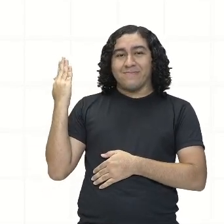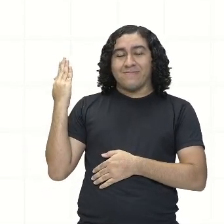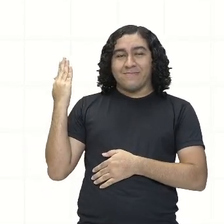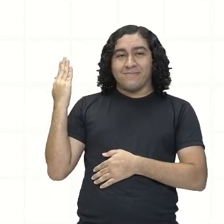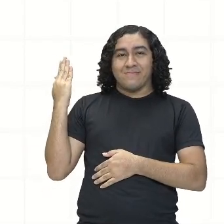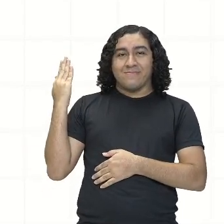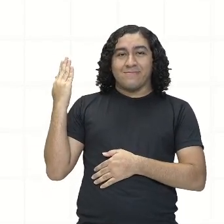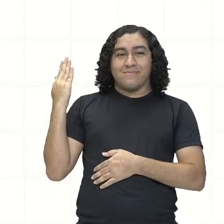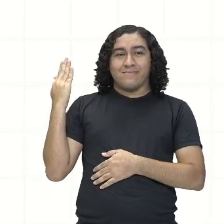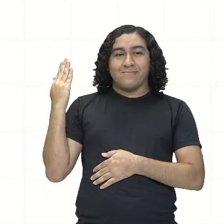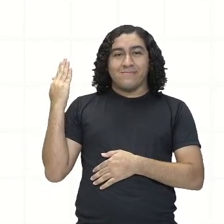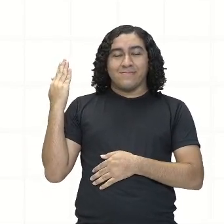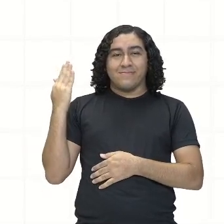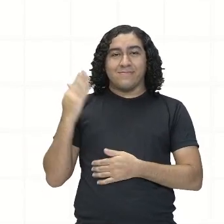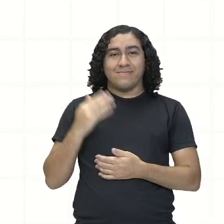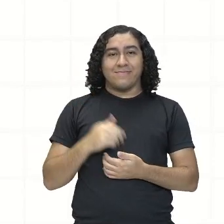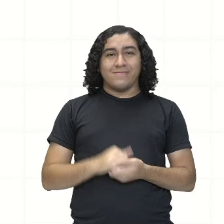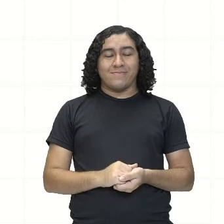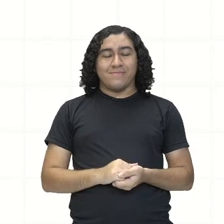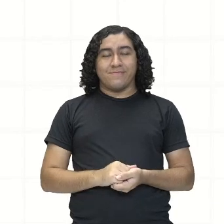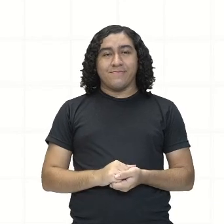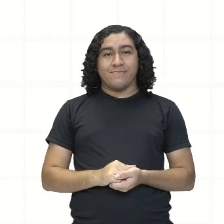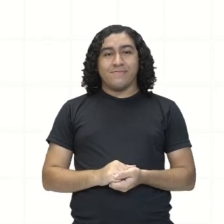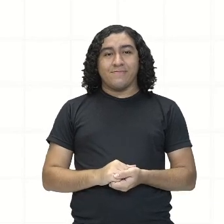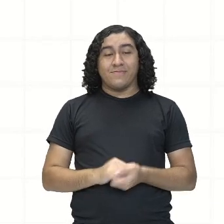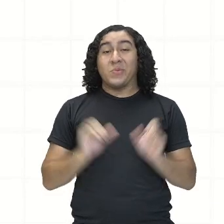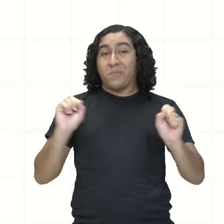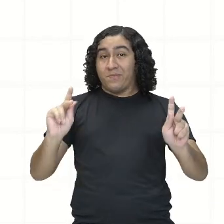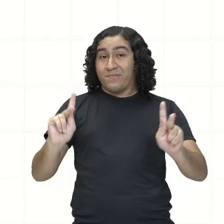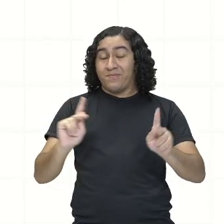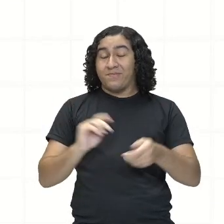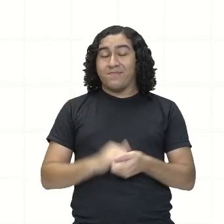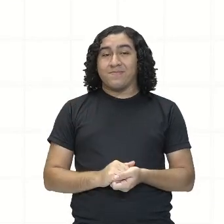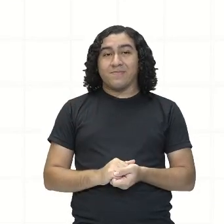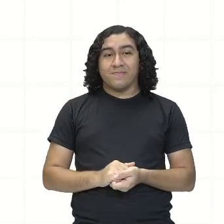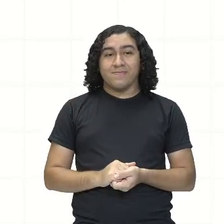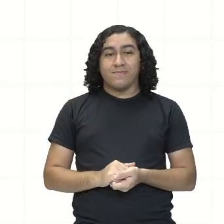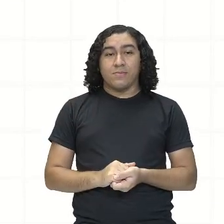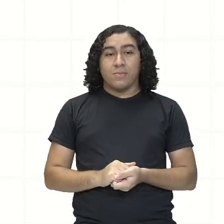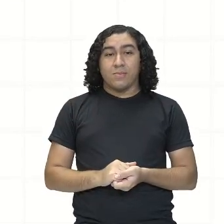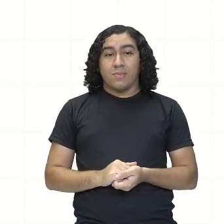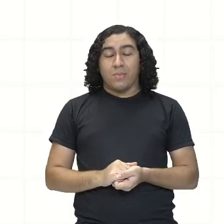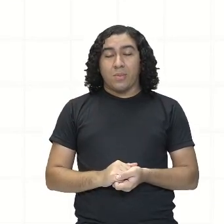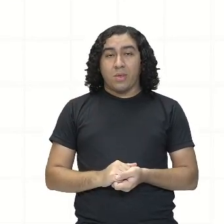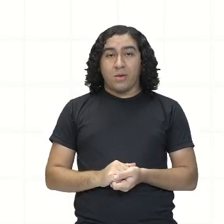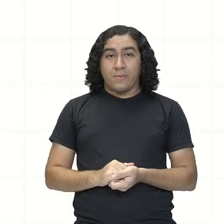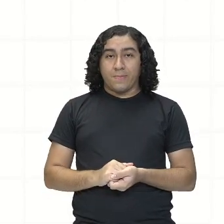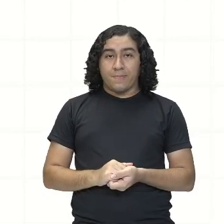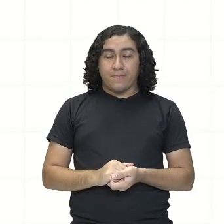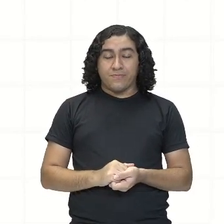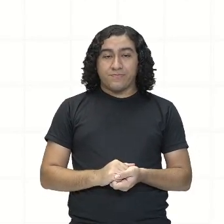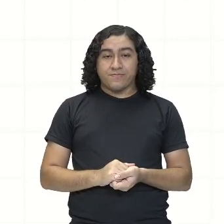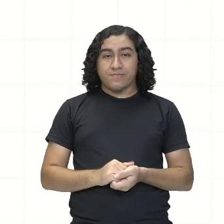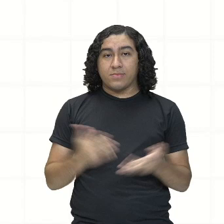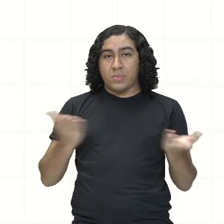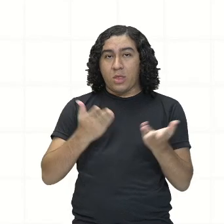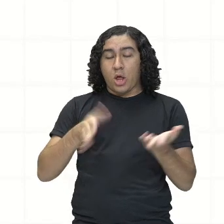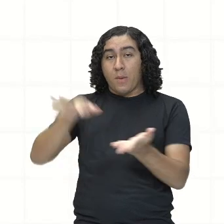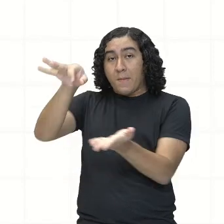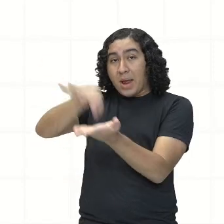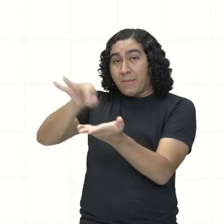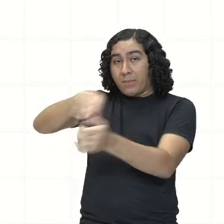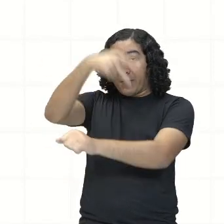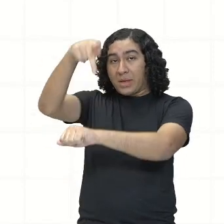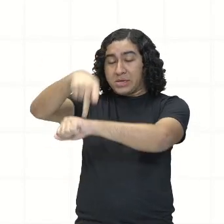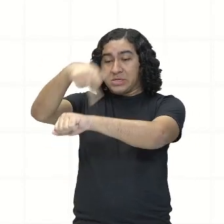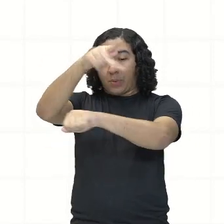na Inglaterra de puritanos, ok? Vamos verificar agora o nosso mapa da Reforma Protestante. Observem